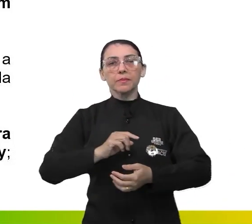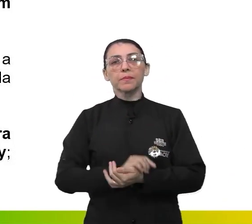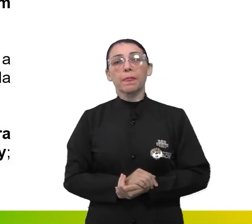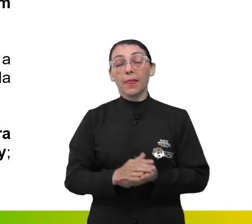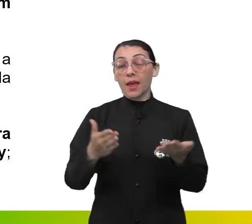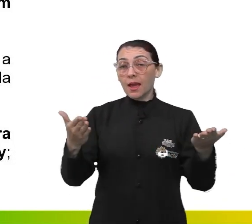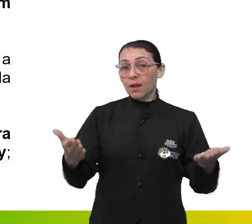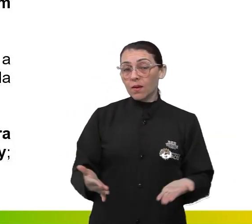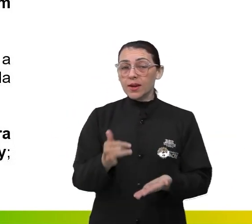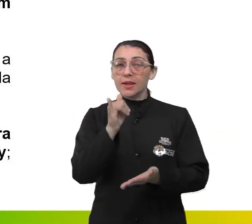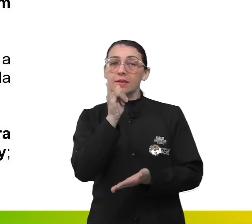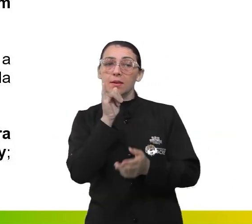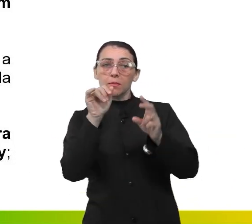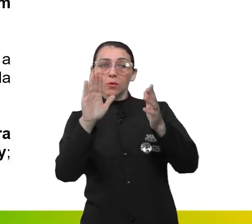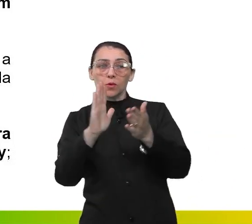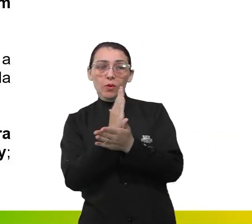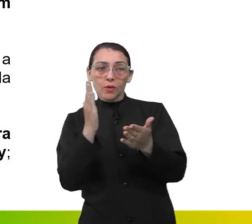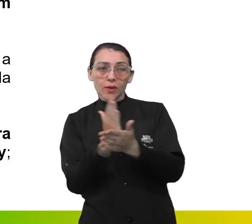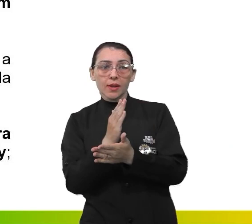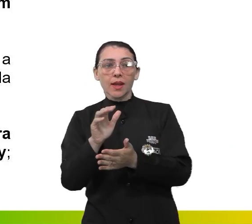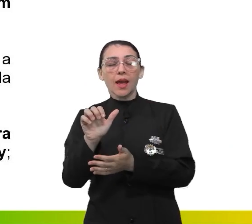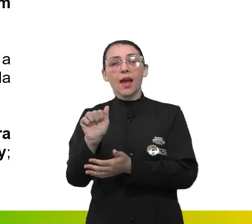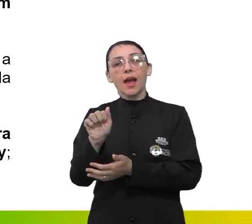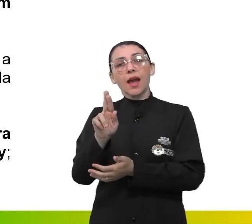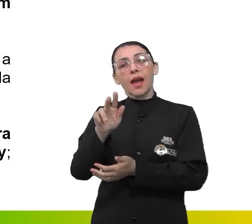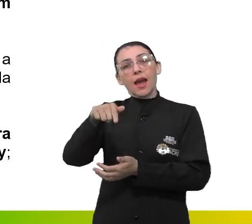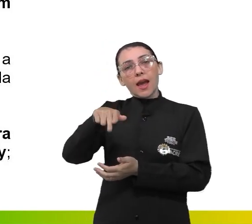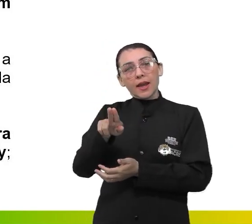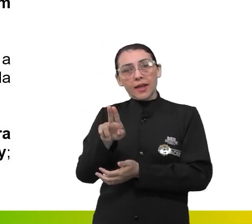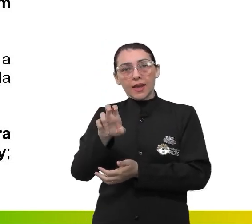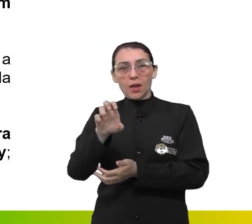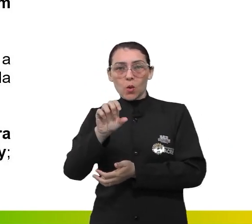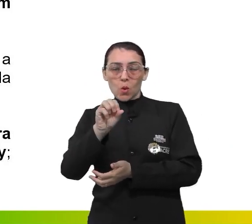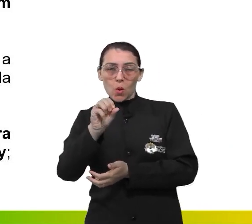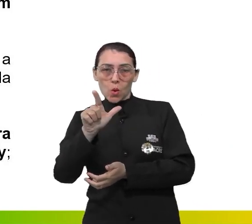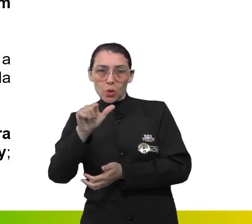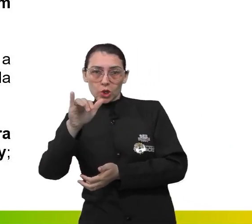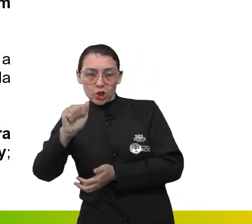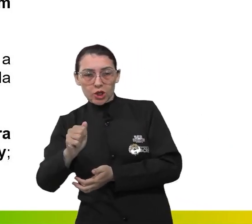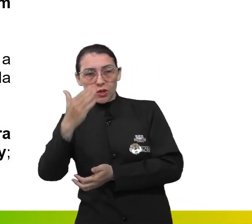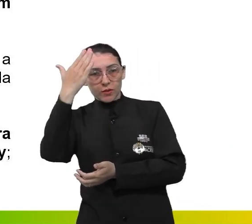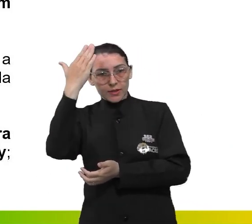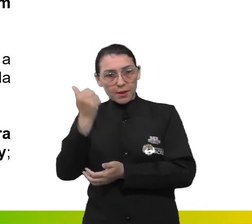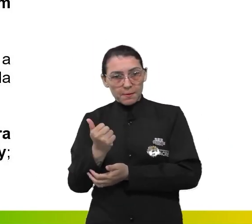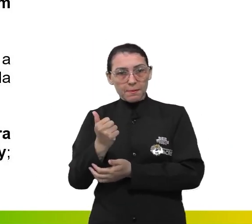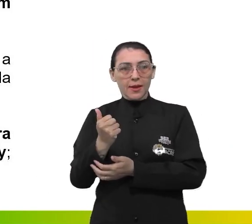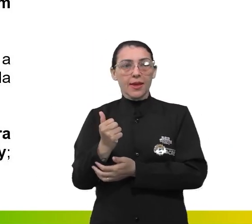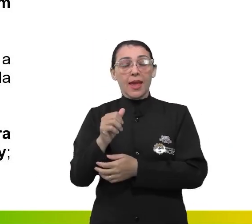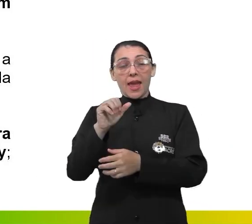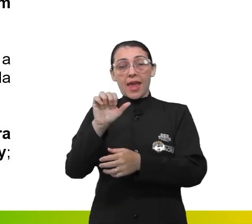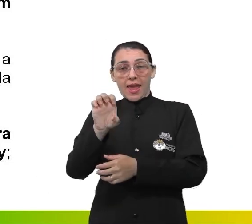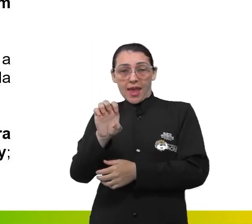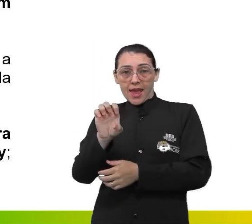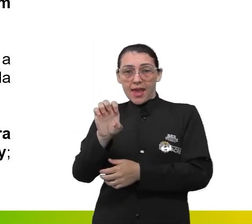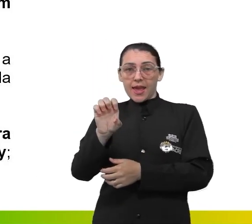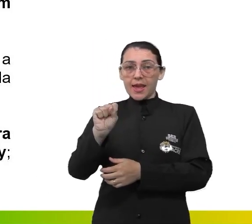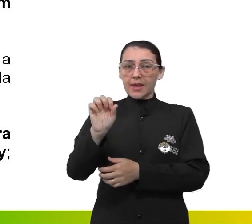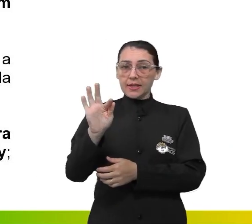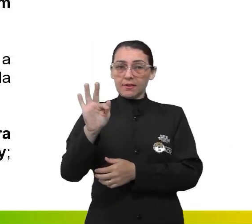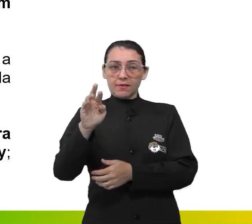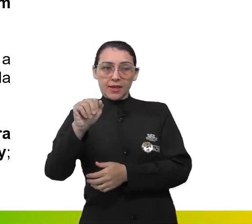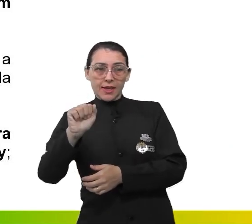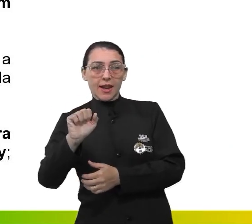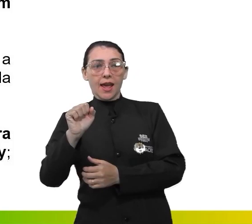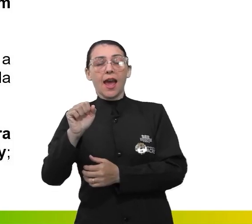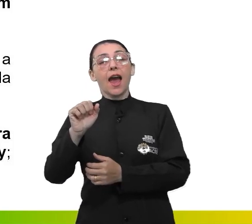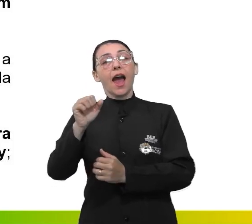Agora, exemplos de obras. Nós temos a Arqueologia do Saber de Foucault, a Esfera Pública de Habermas, a Fábrica